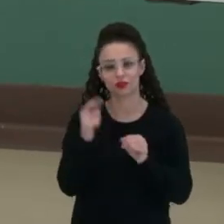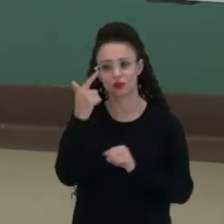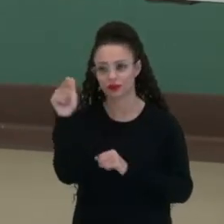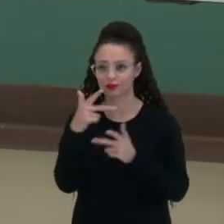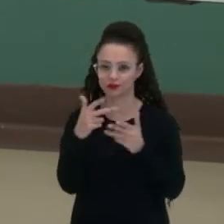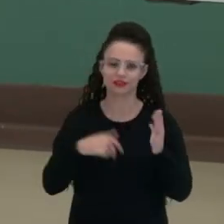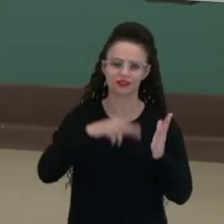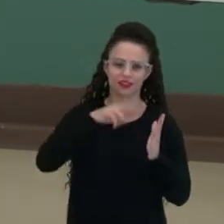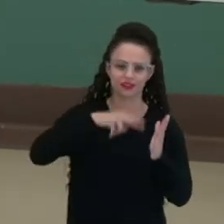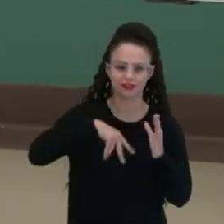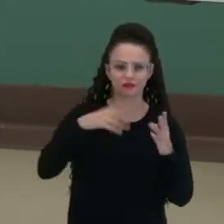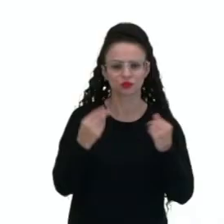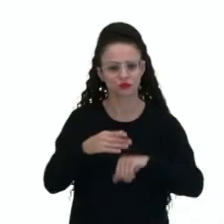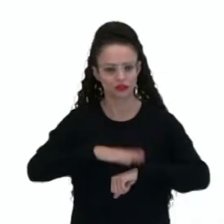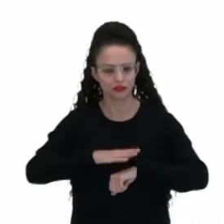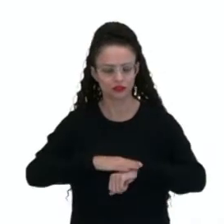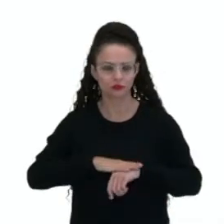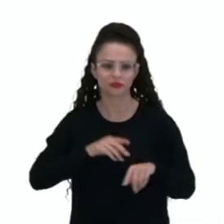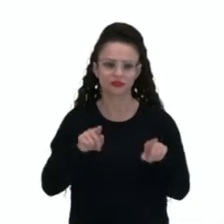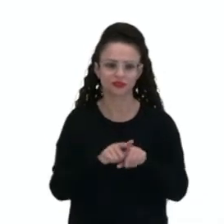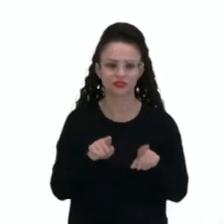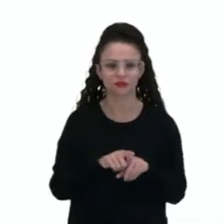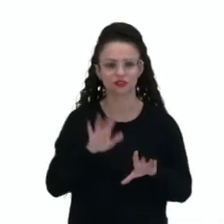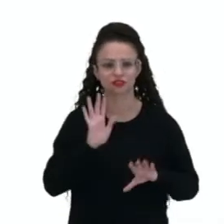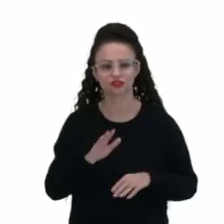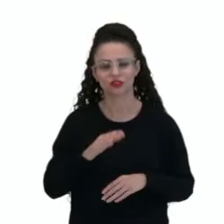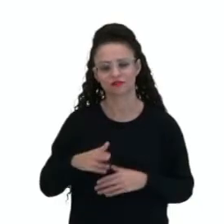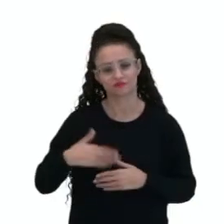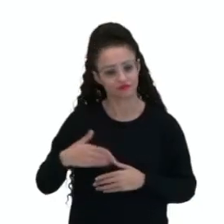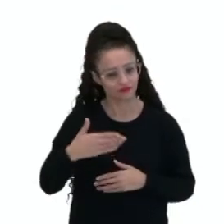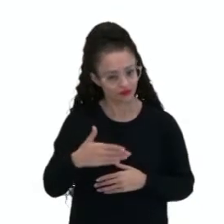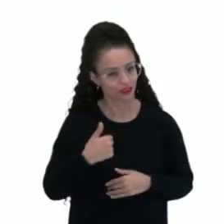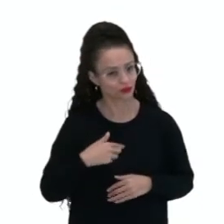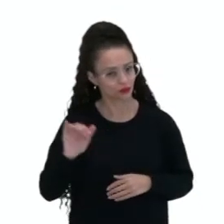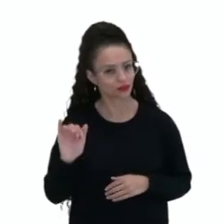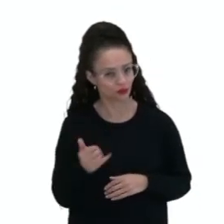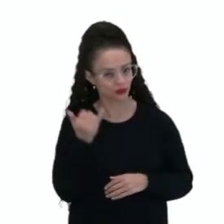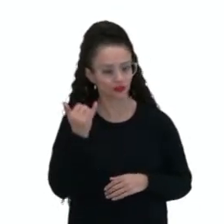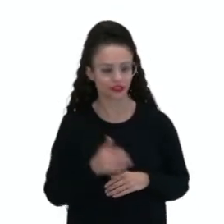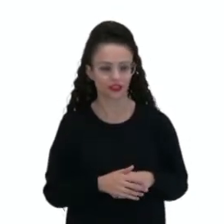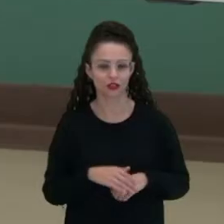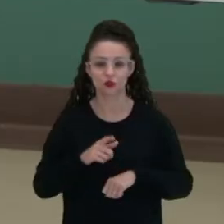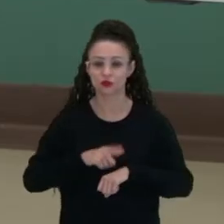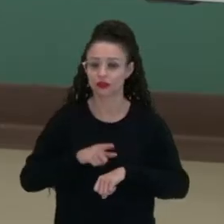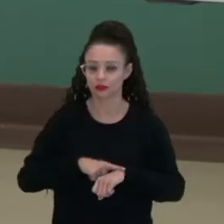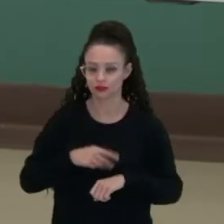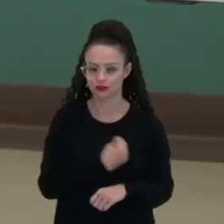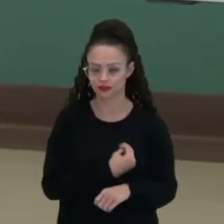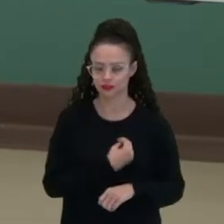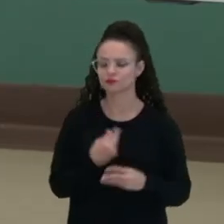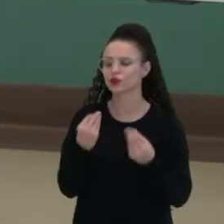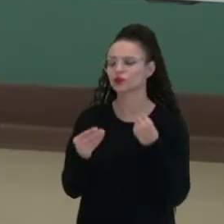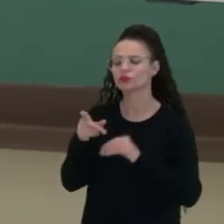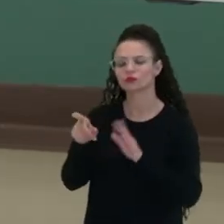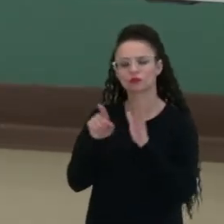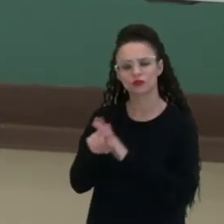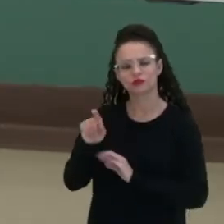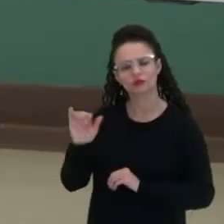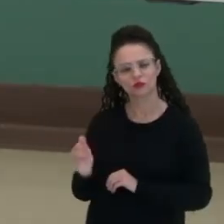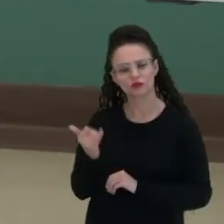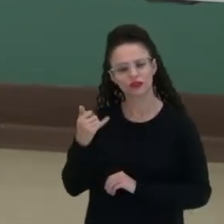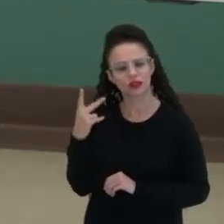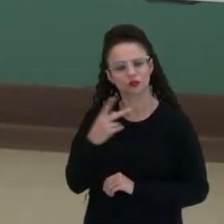ler. E bem, já não tenho muitos anos pela frente, tenho que aproveitá-los. Como a senhora procura